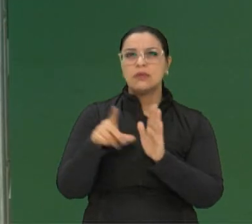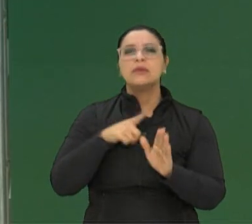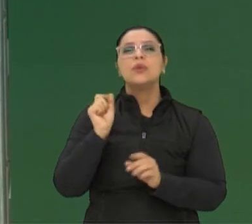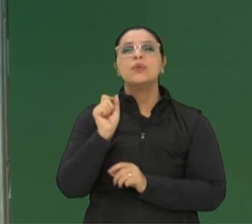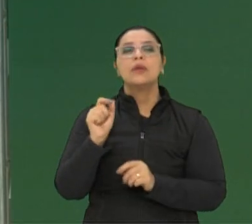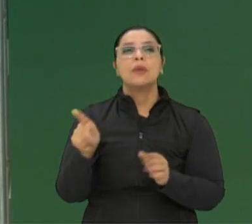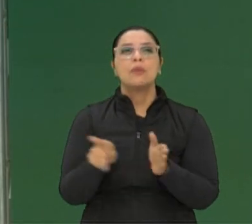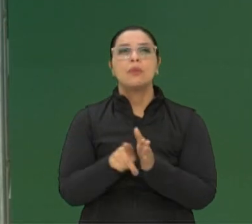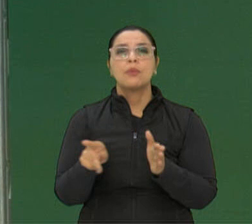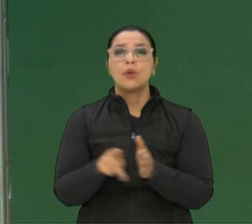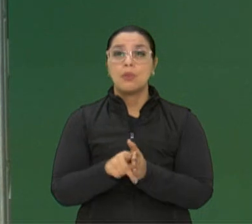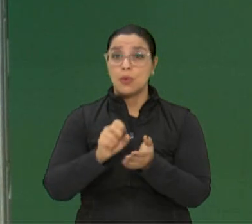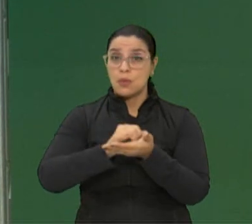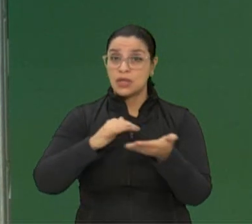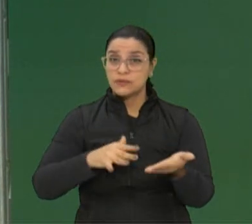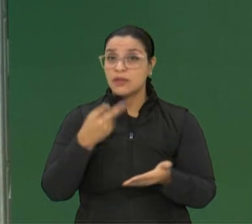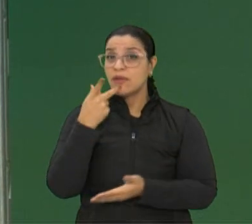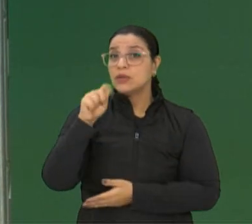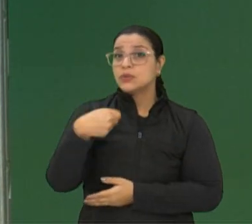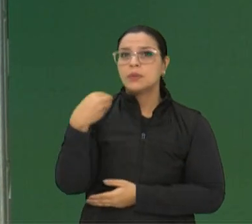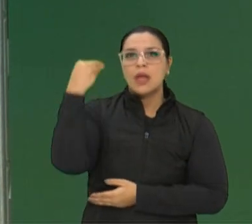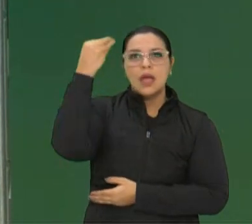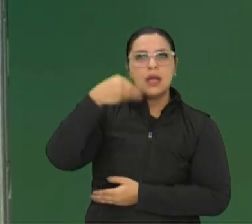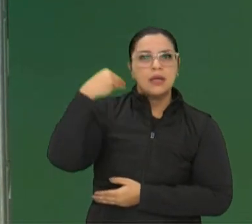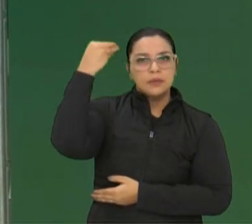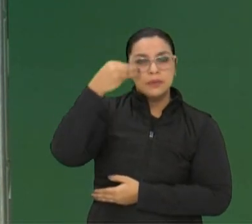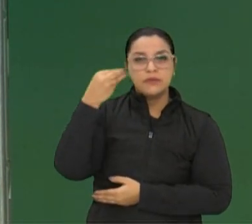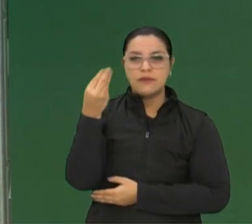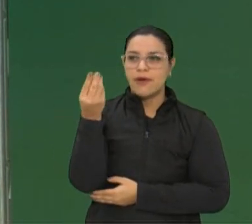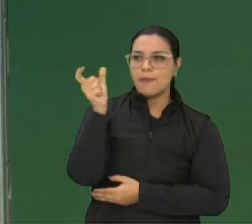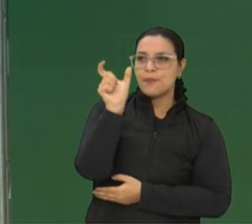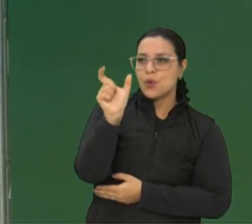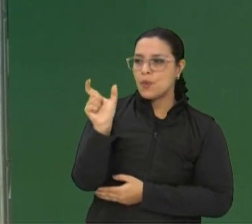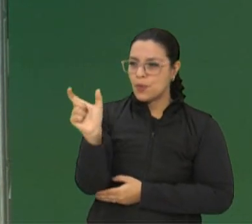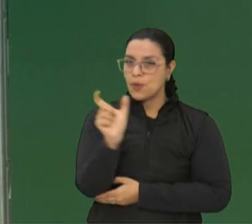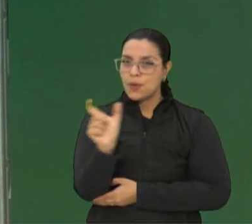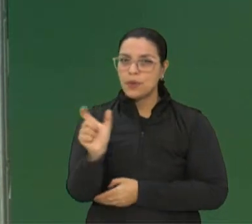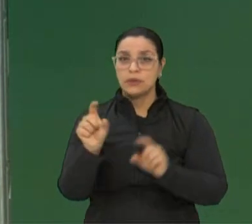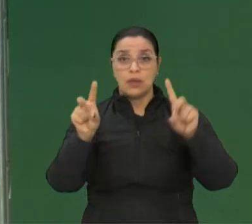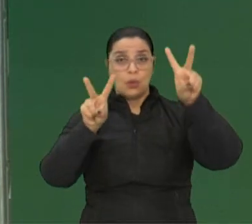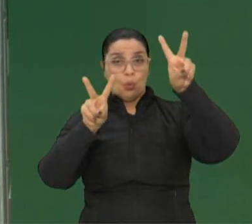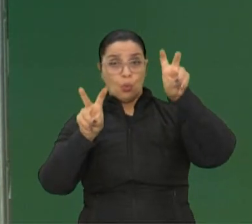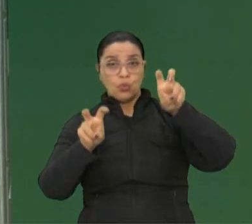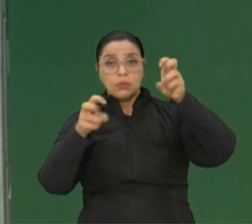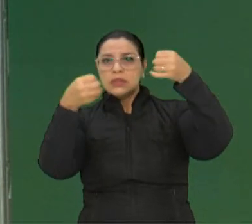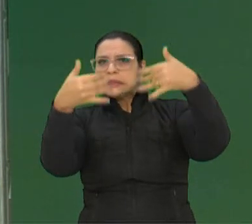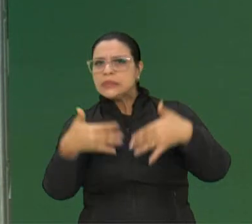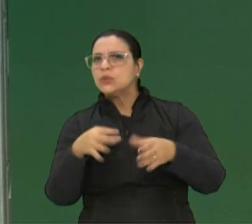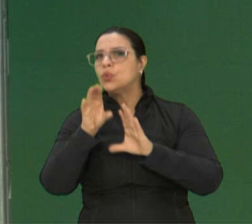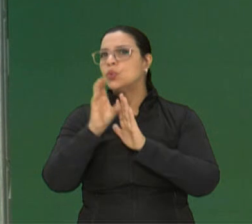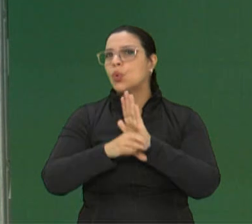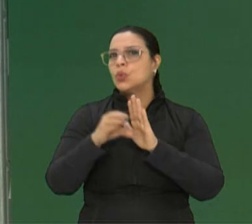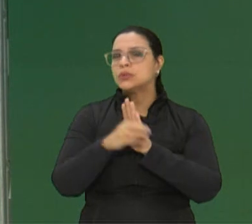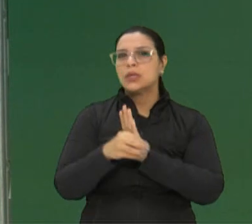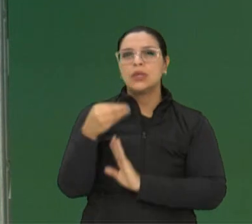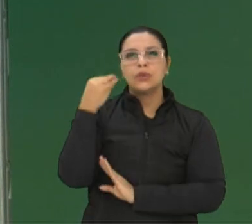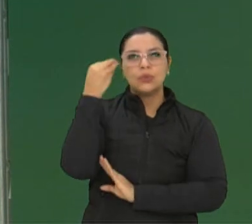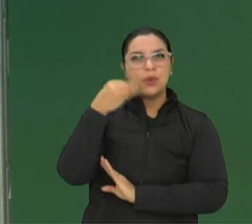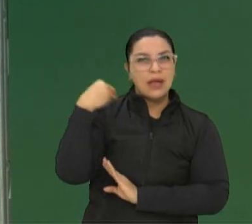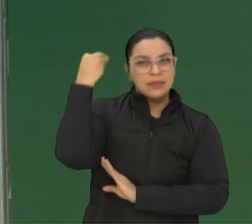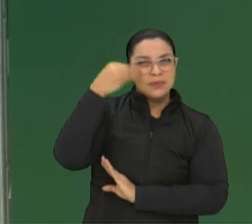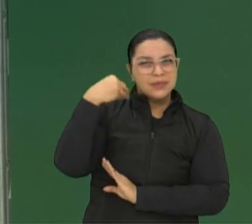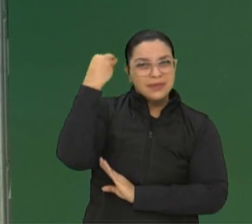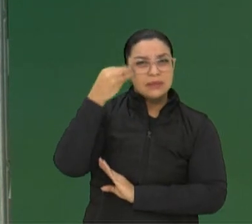né, um exercício sobre o empirismo de complete. Tá? Temos aqui um parágrafo, uma explicação do que é o empirismo, só que está faltando